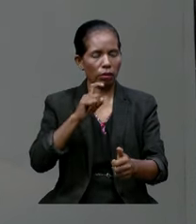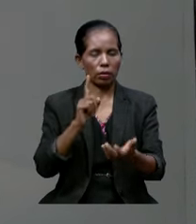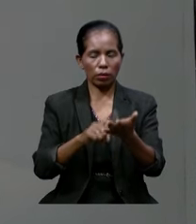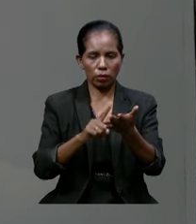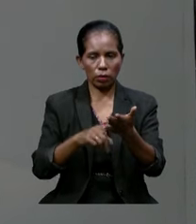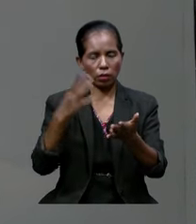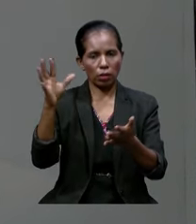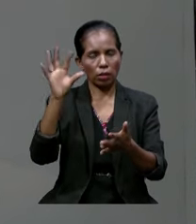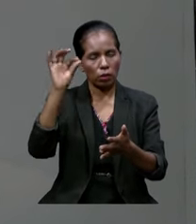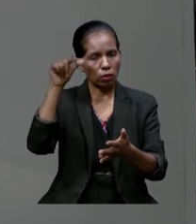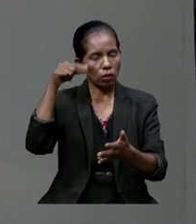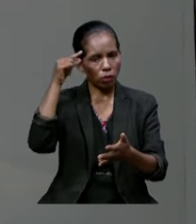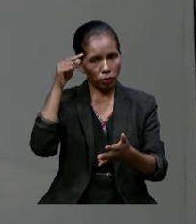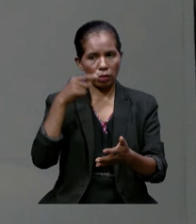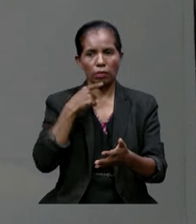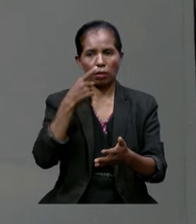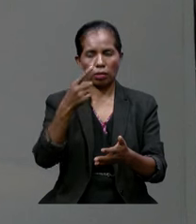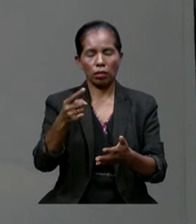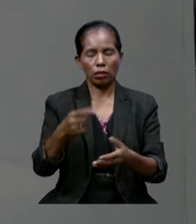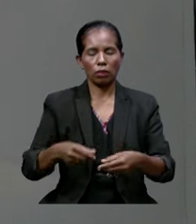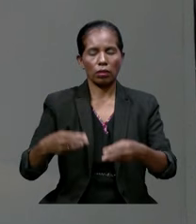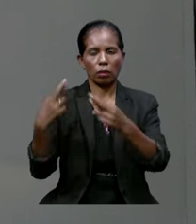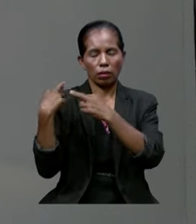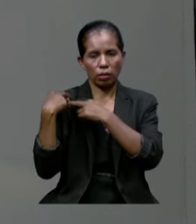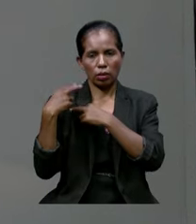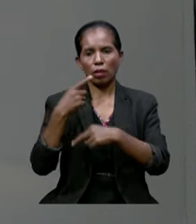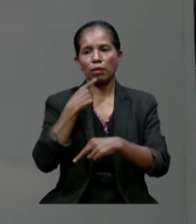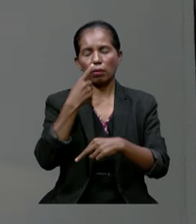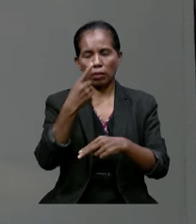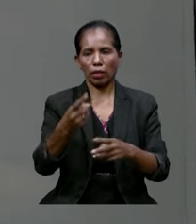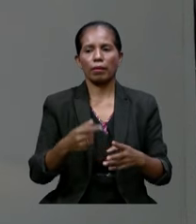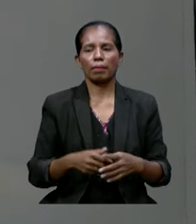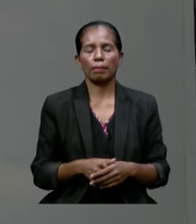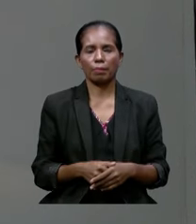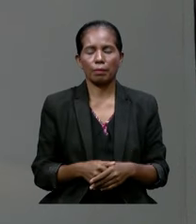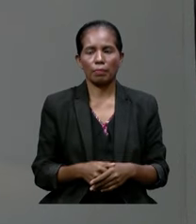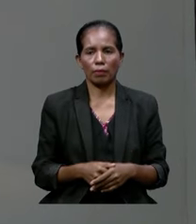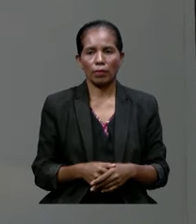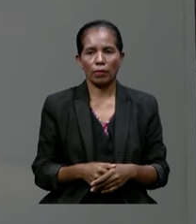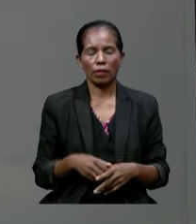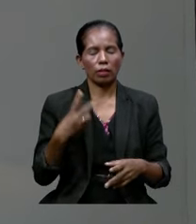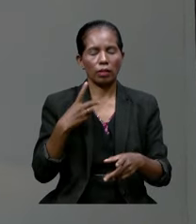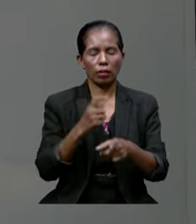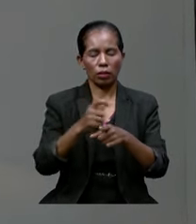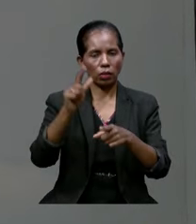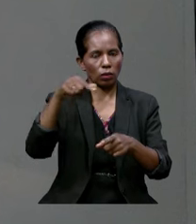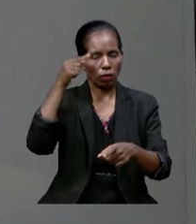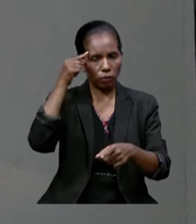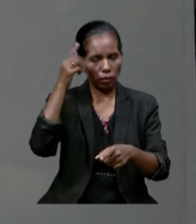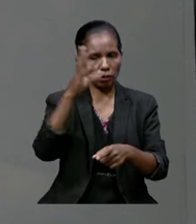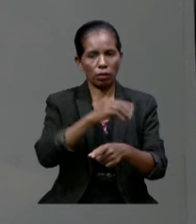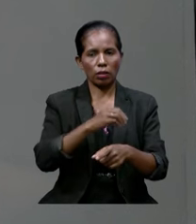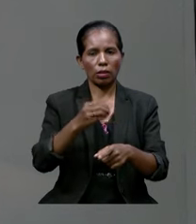e nono governo Nian, tomara de posse, neve hatete em kata. A nossa prática governativa